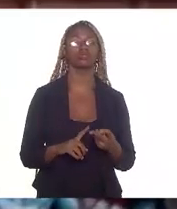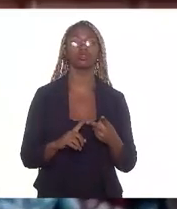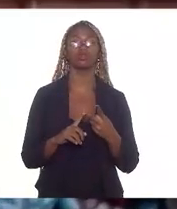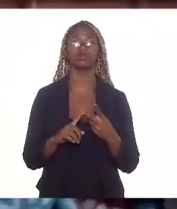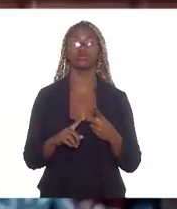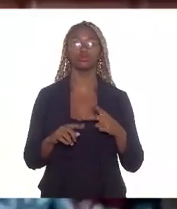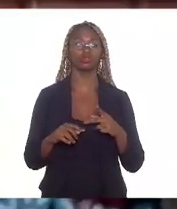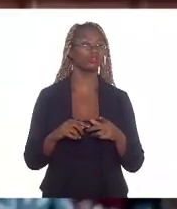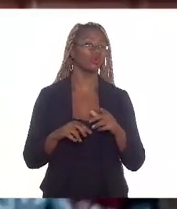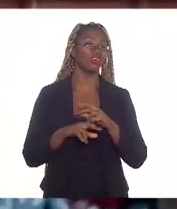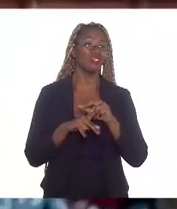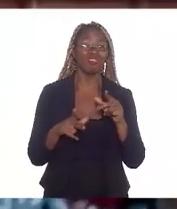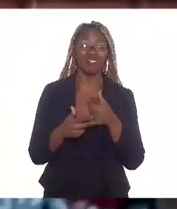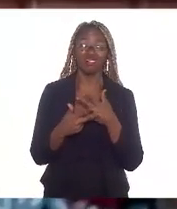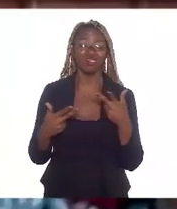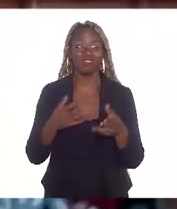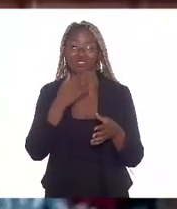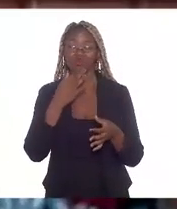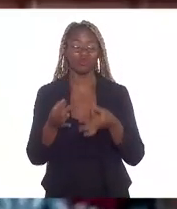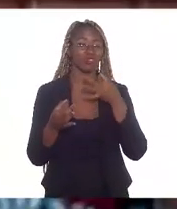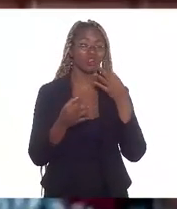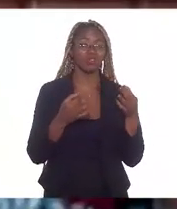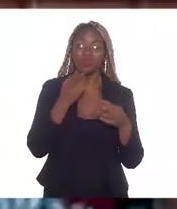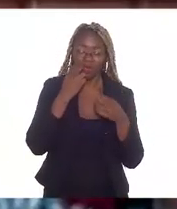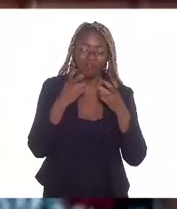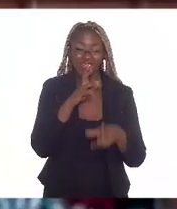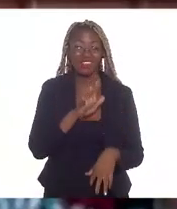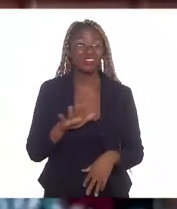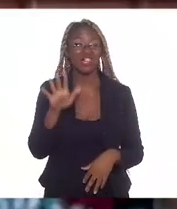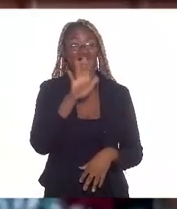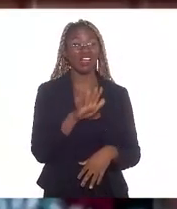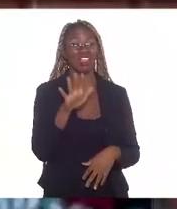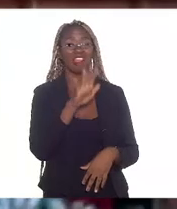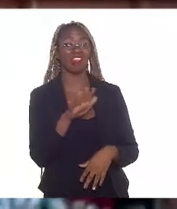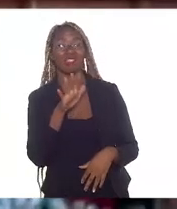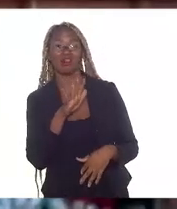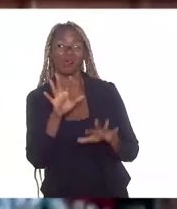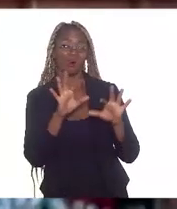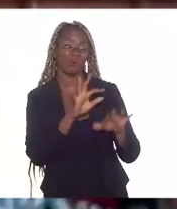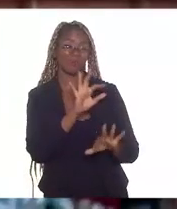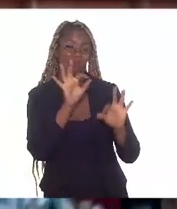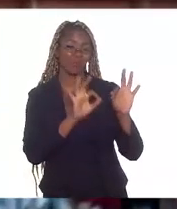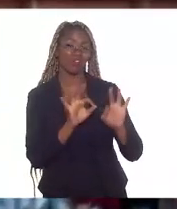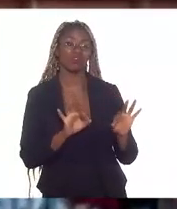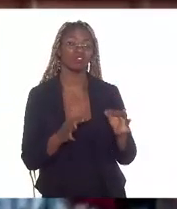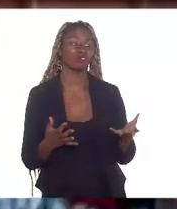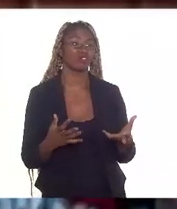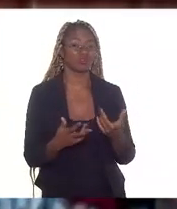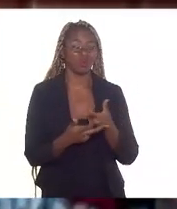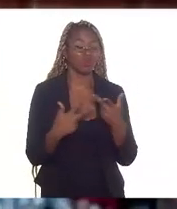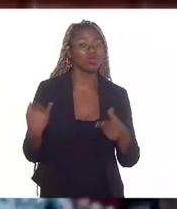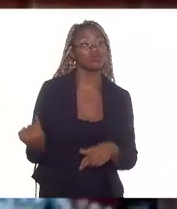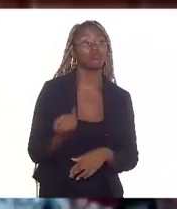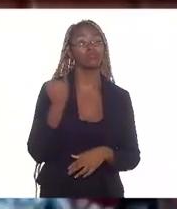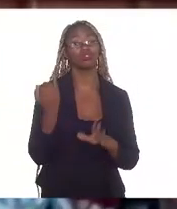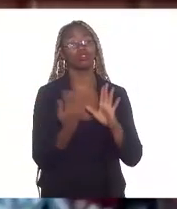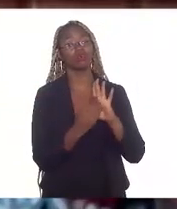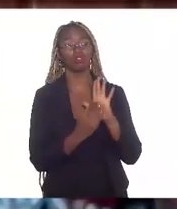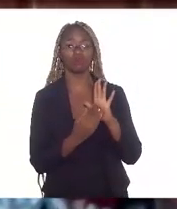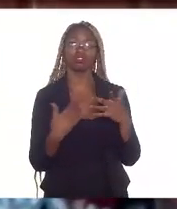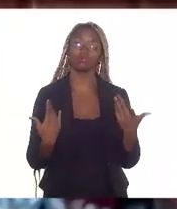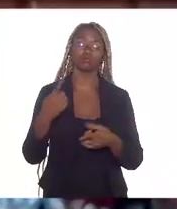muitas ressalvas em relação à generalidade do projeto em alguns pontos, então, alguns pontos sensíveis. Então, acho que essa